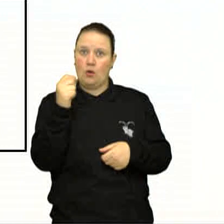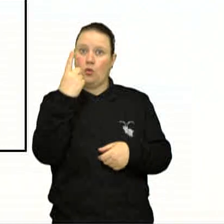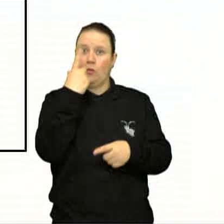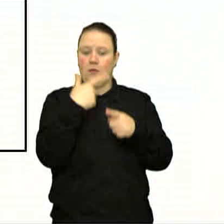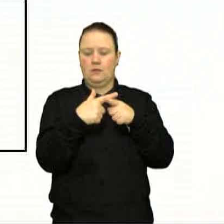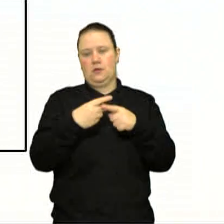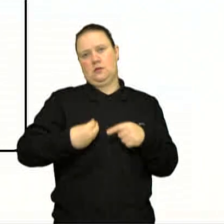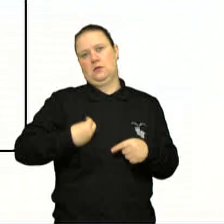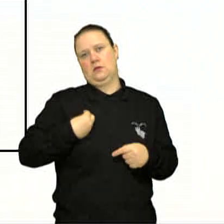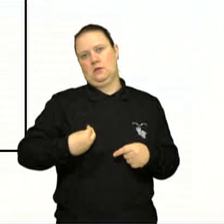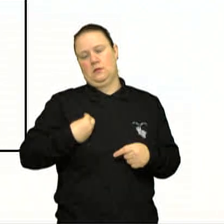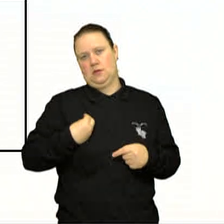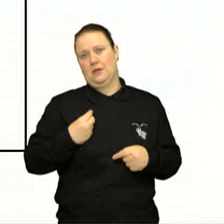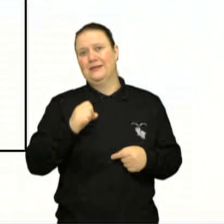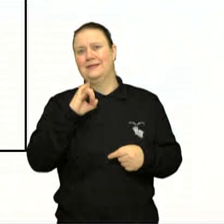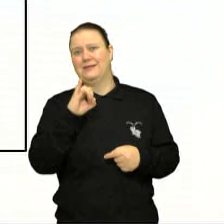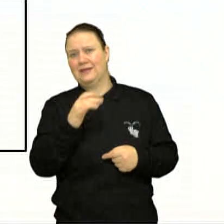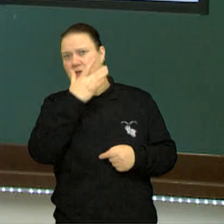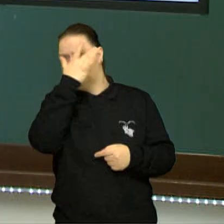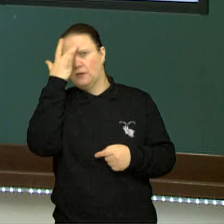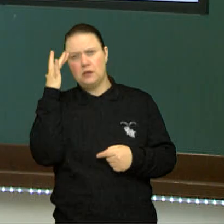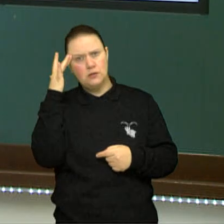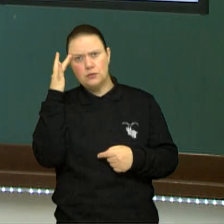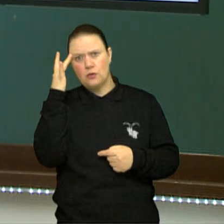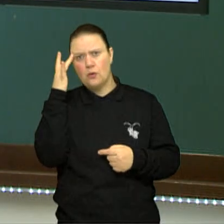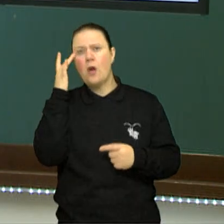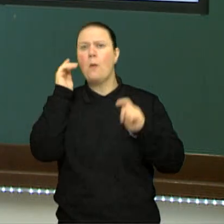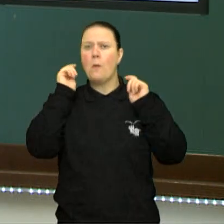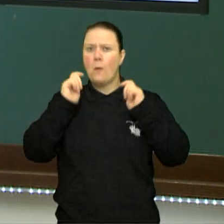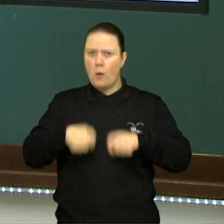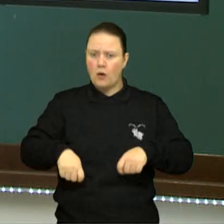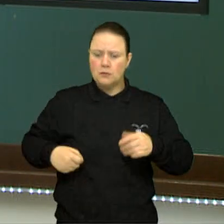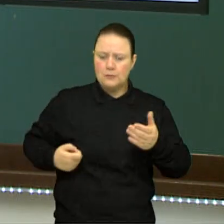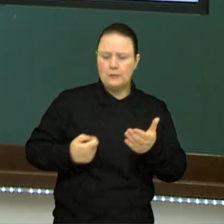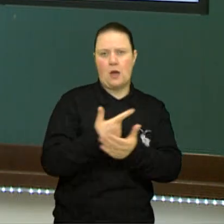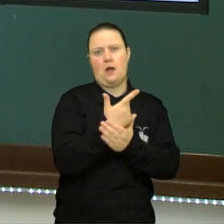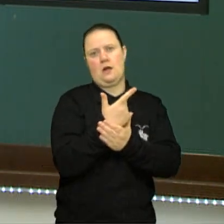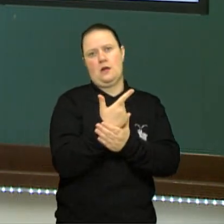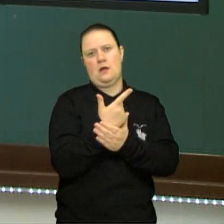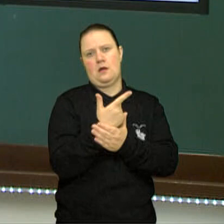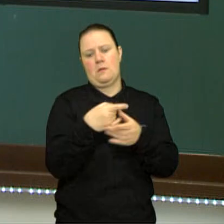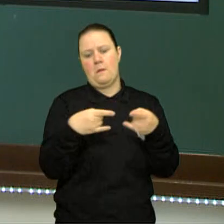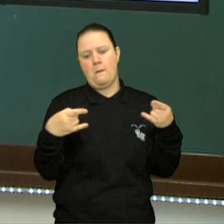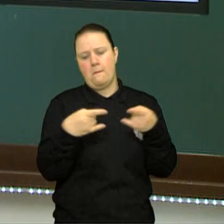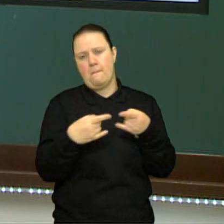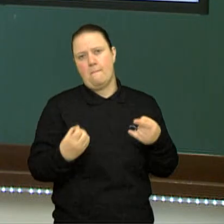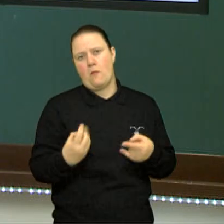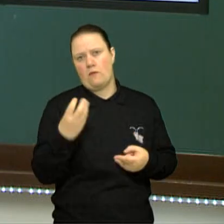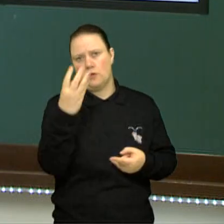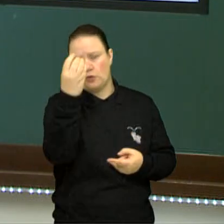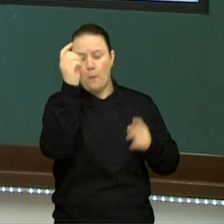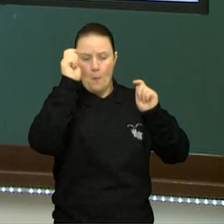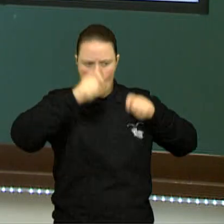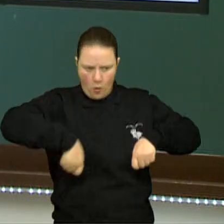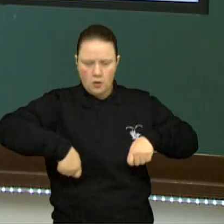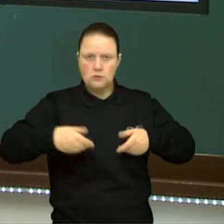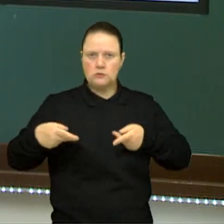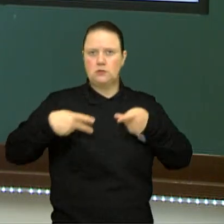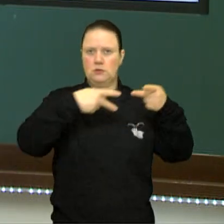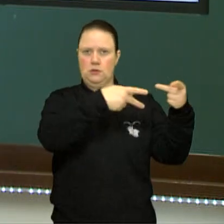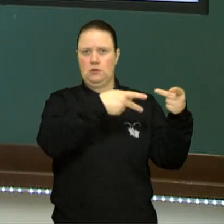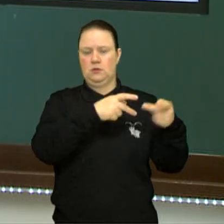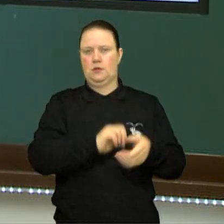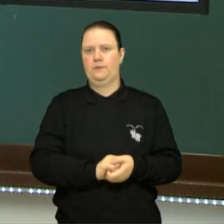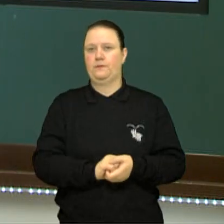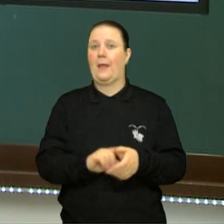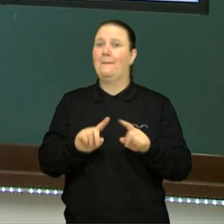né? Obviamente que atualmente muitas pessoas talvez não tenham recurso, né? Já que o Islã se espalhou pelo mundo todo, inclusive aqui no Brasil temos